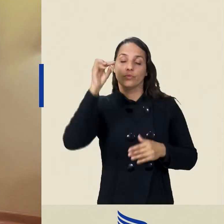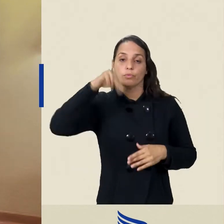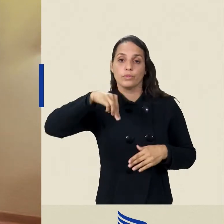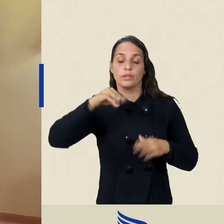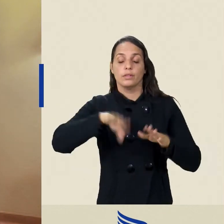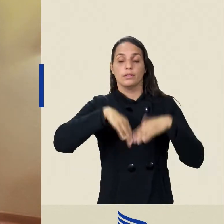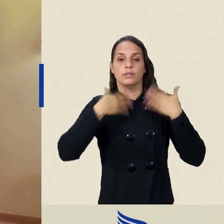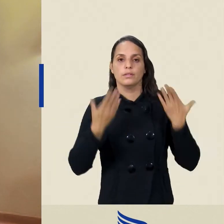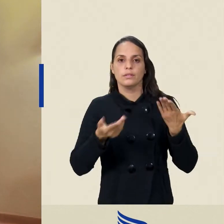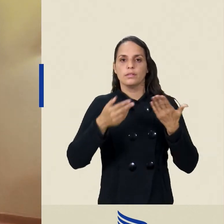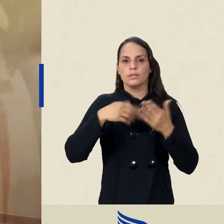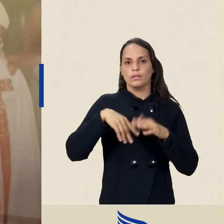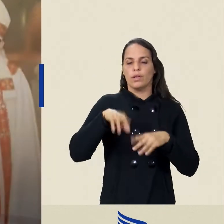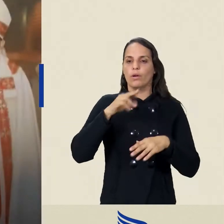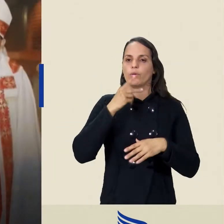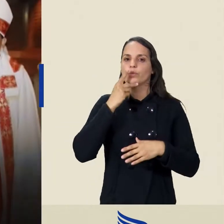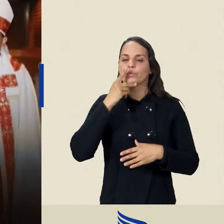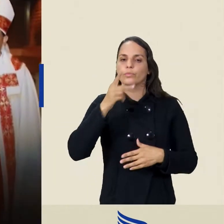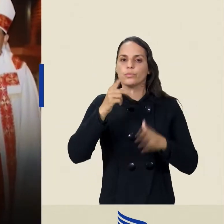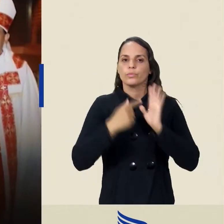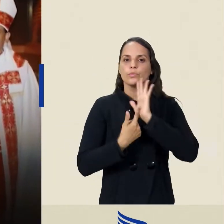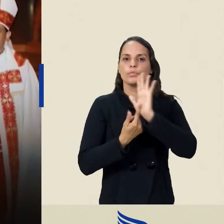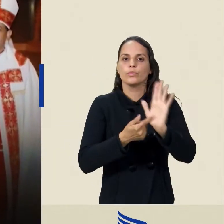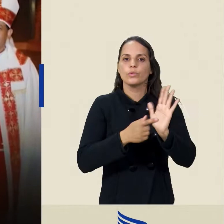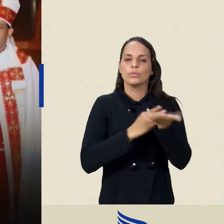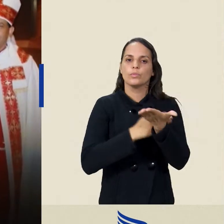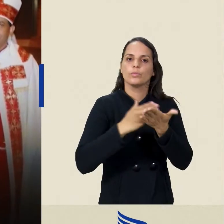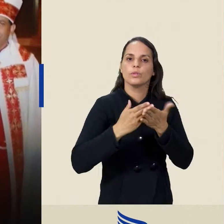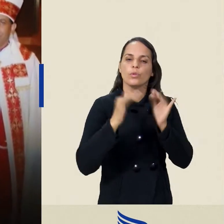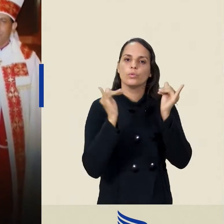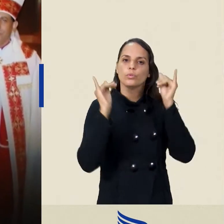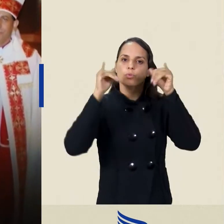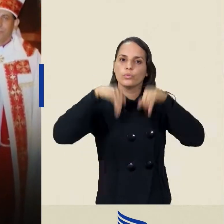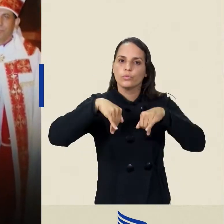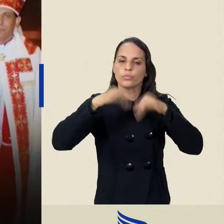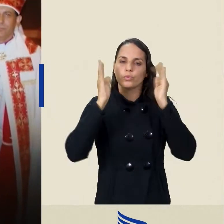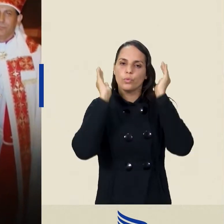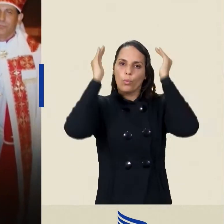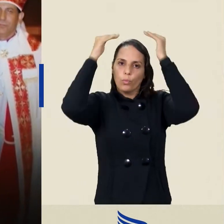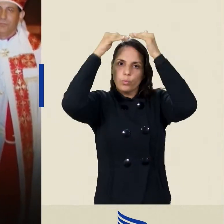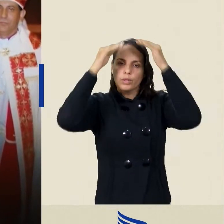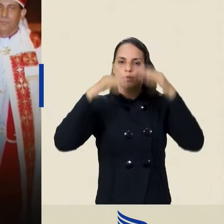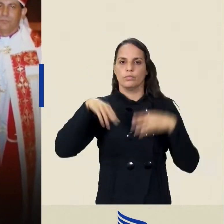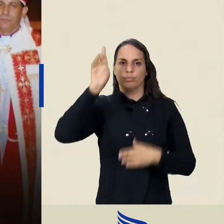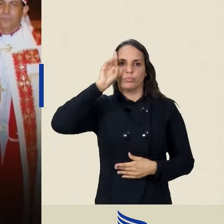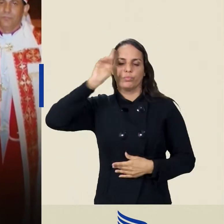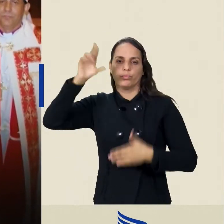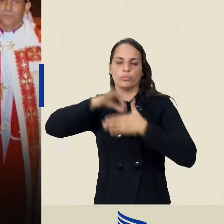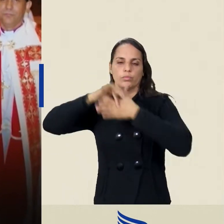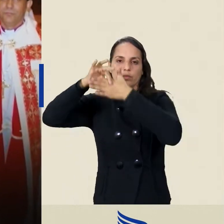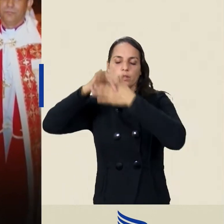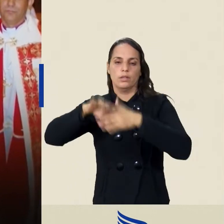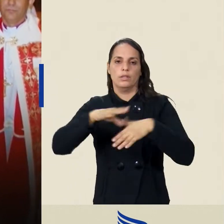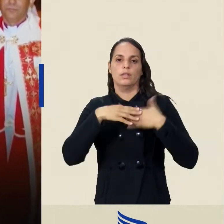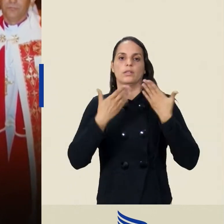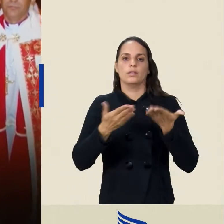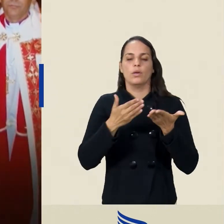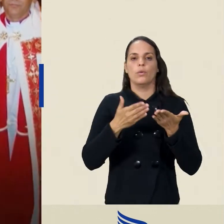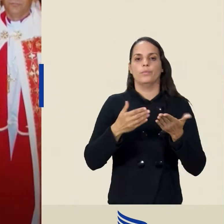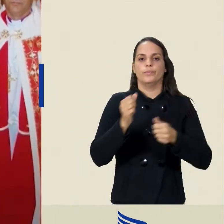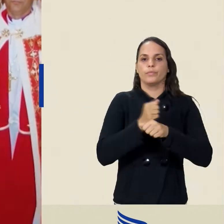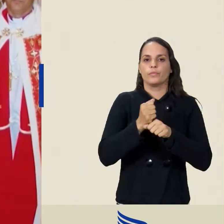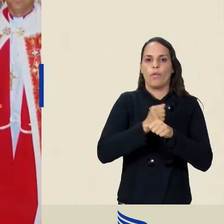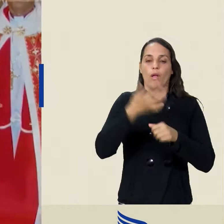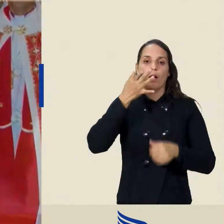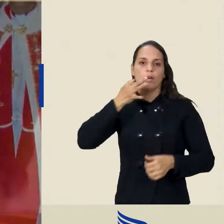profética, esse tempo começou no fim da supremacia papal em 1798 d.C. Nesse ano, a França